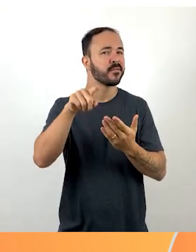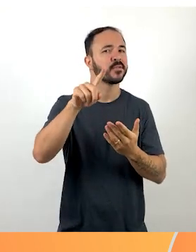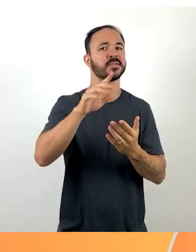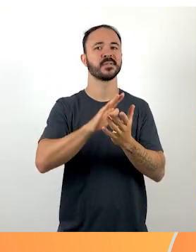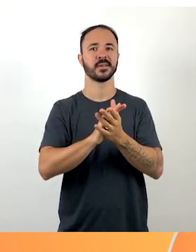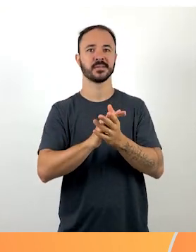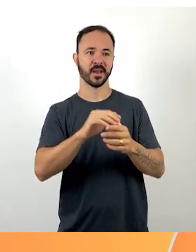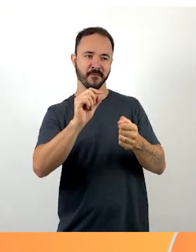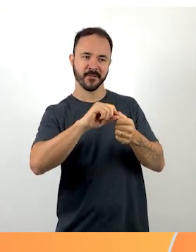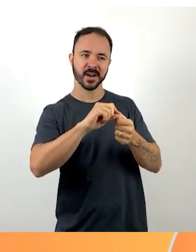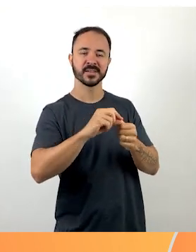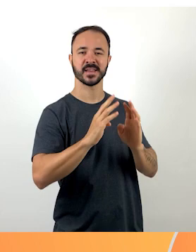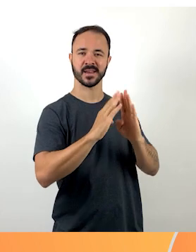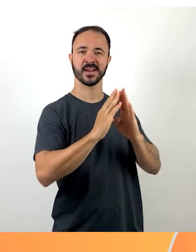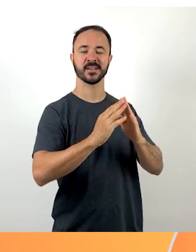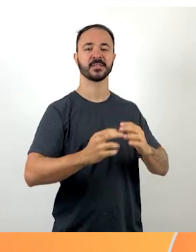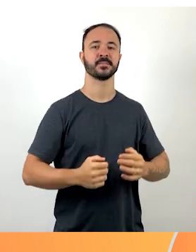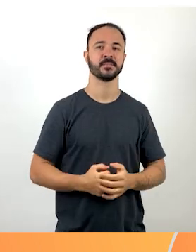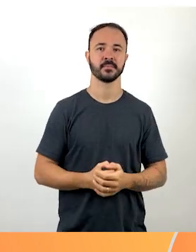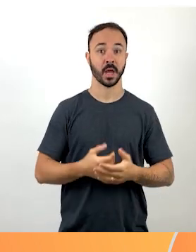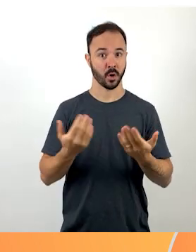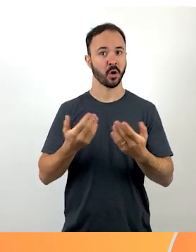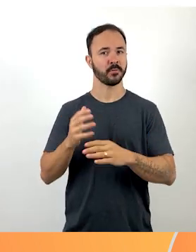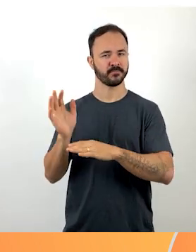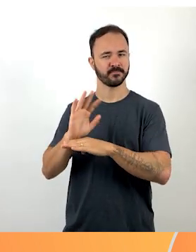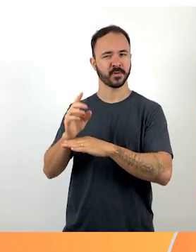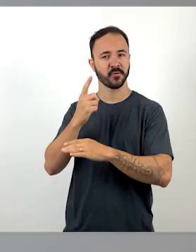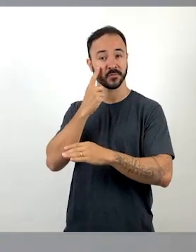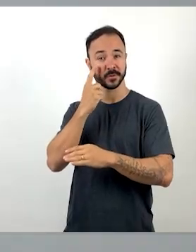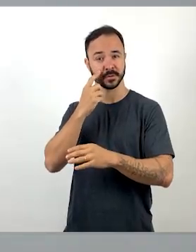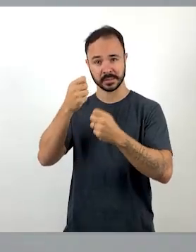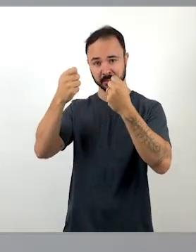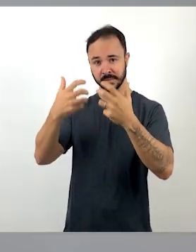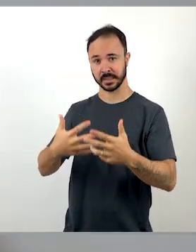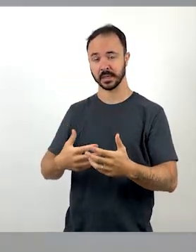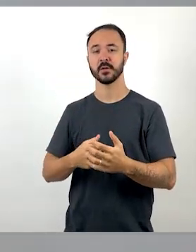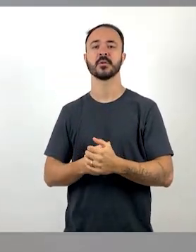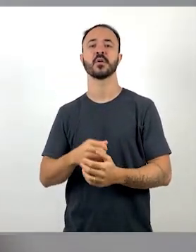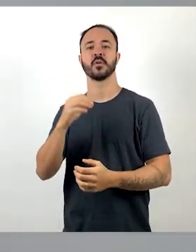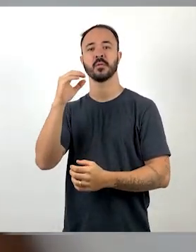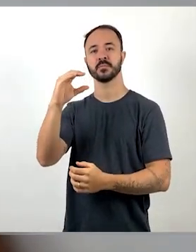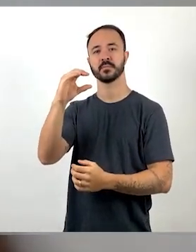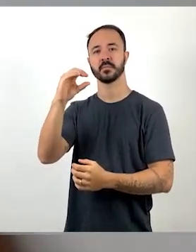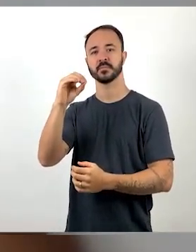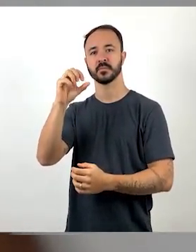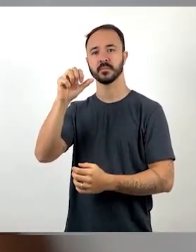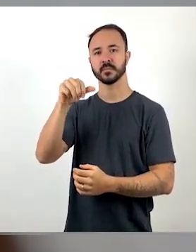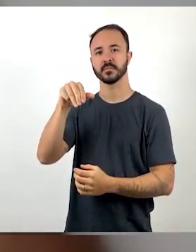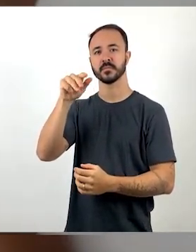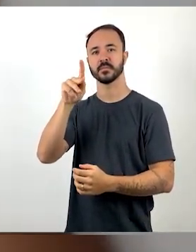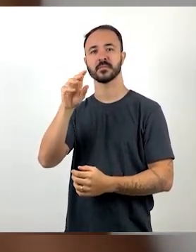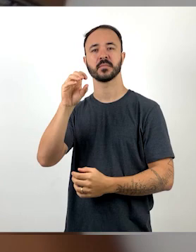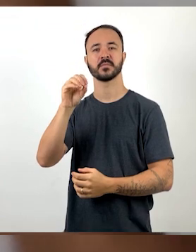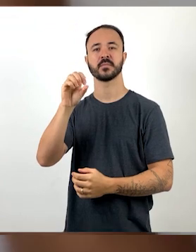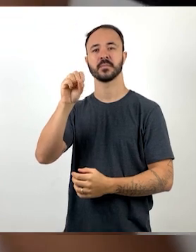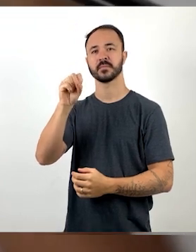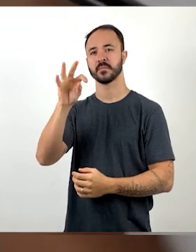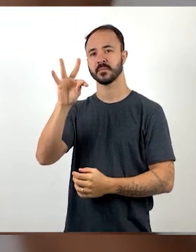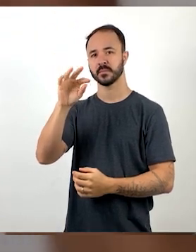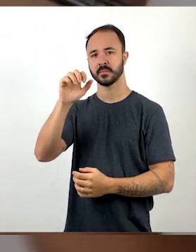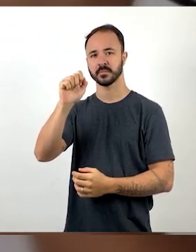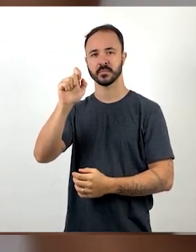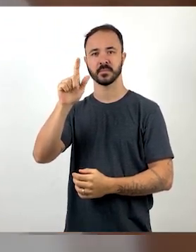orgânica? Agora nós vamos ver um vídeo sobre a compostagem. Hoje vamos falar sobre a compostagem, alternativa sustentável